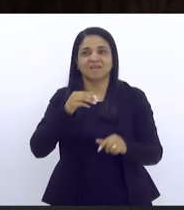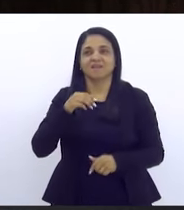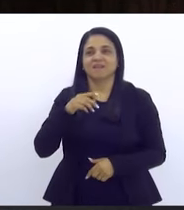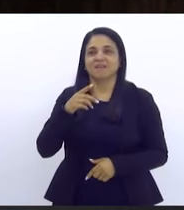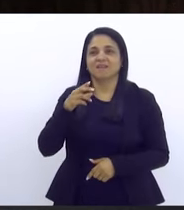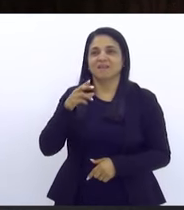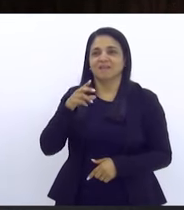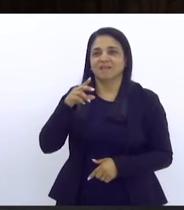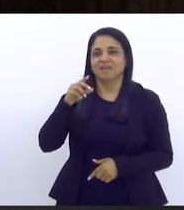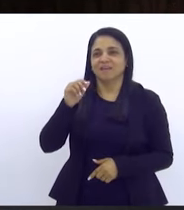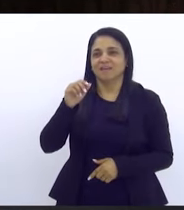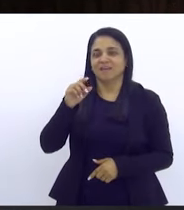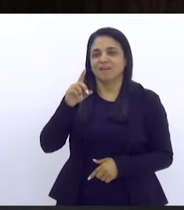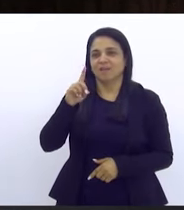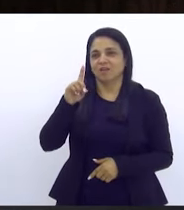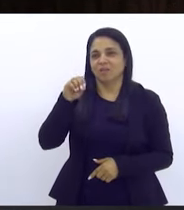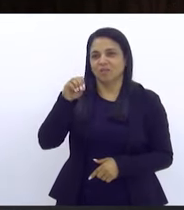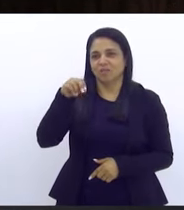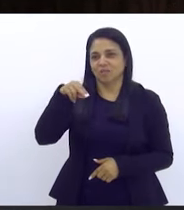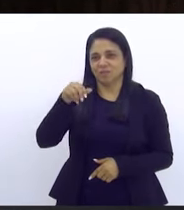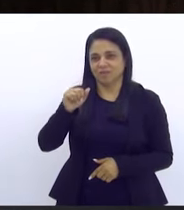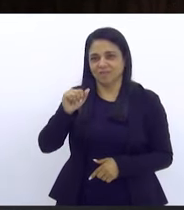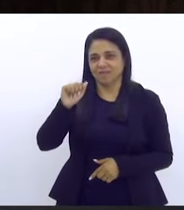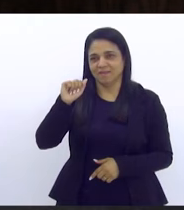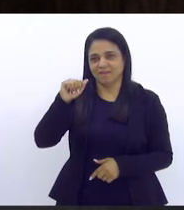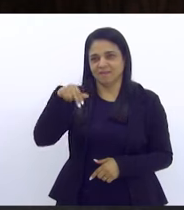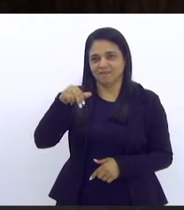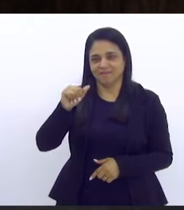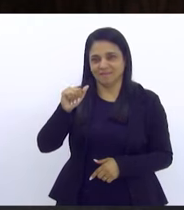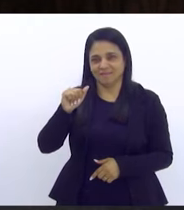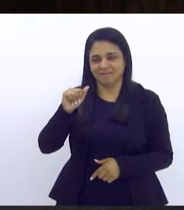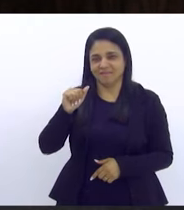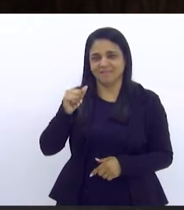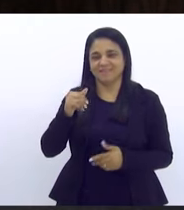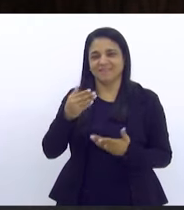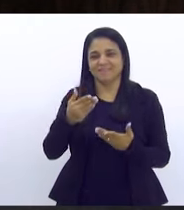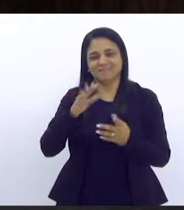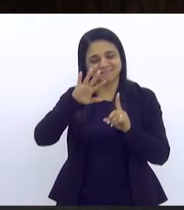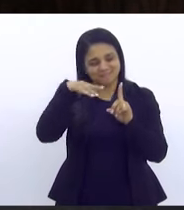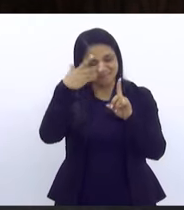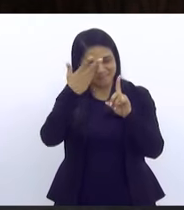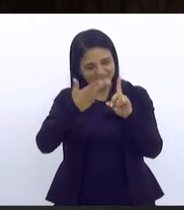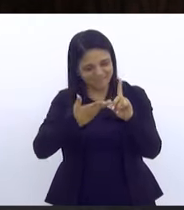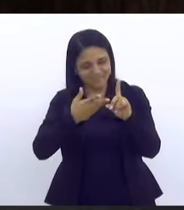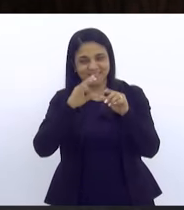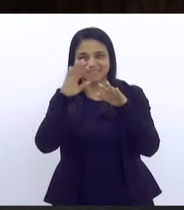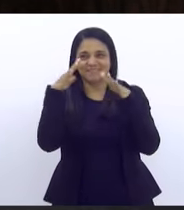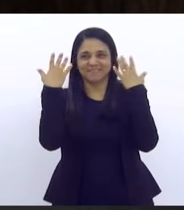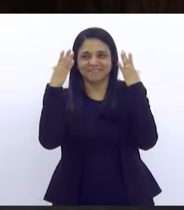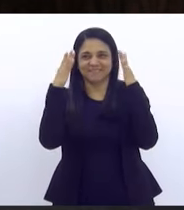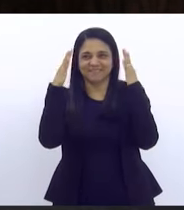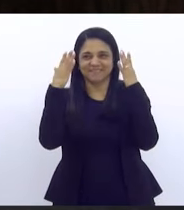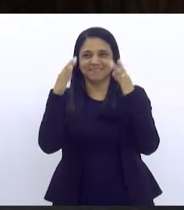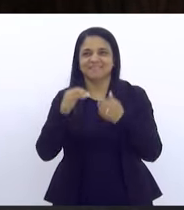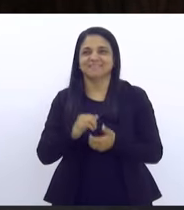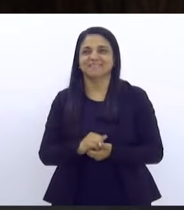Ana, a nossa querida Dona Ana, que não recebeu... Vem cá, Dona Ana.